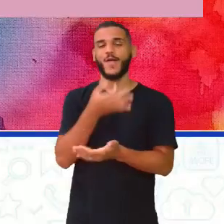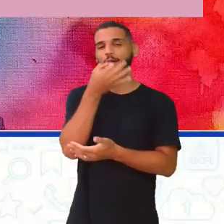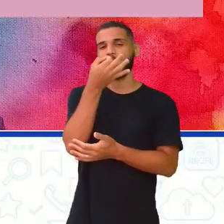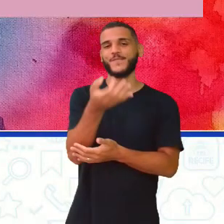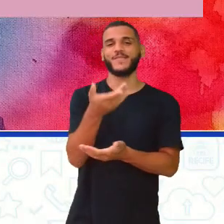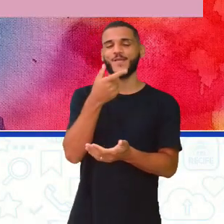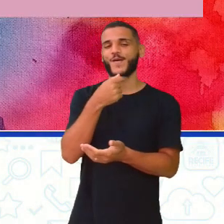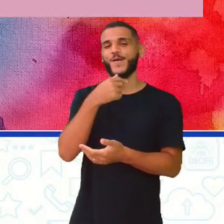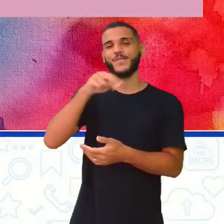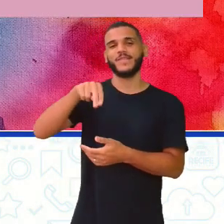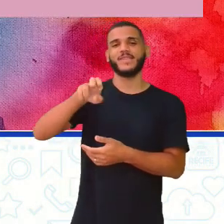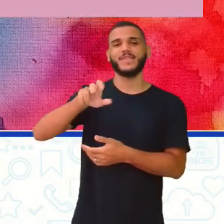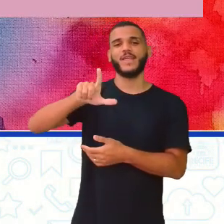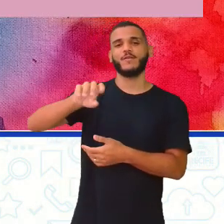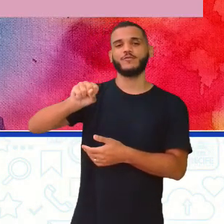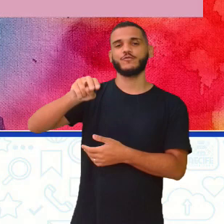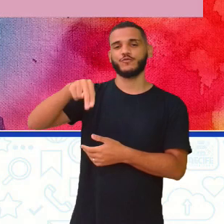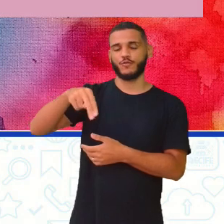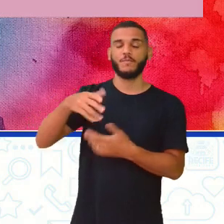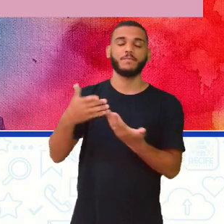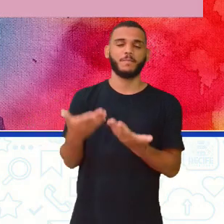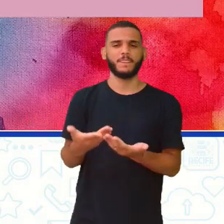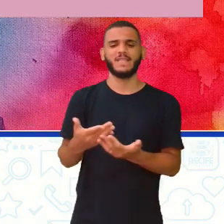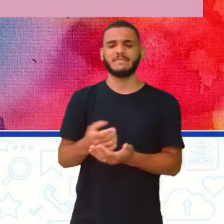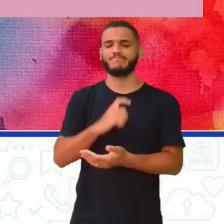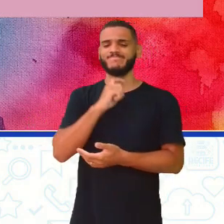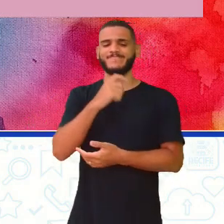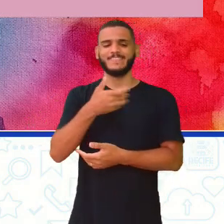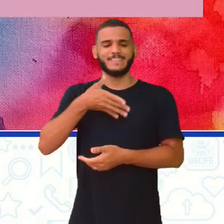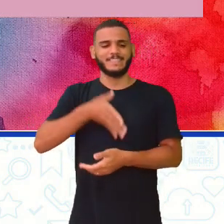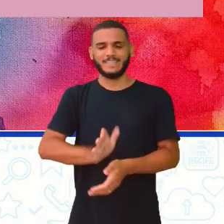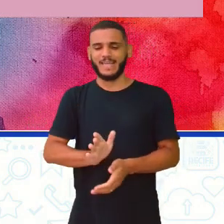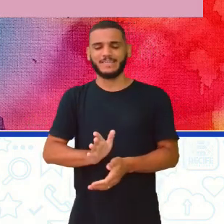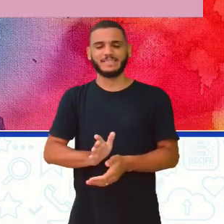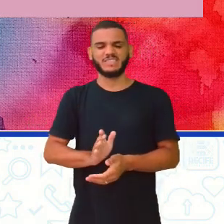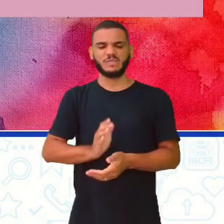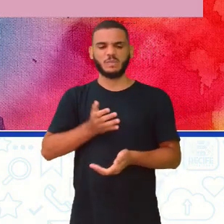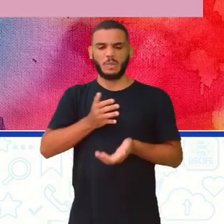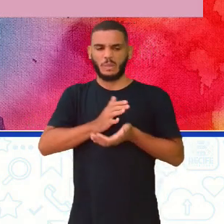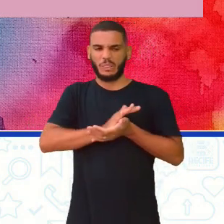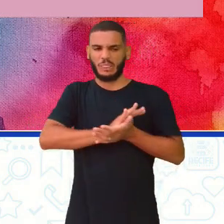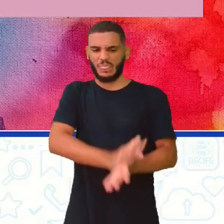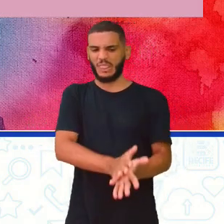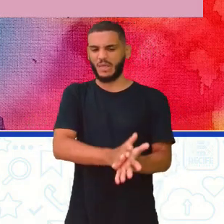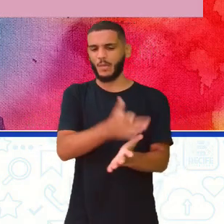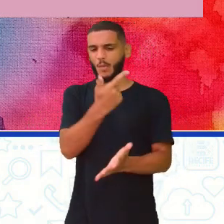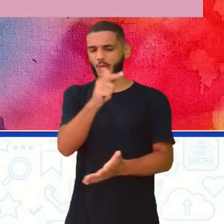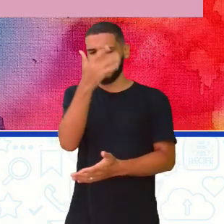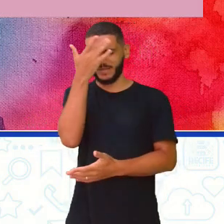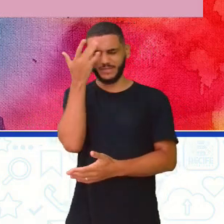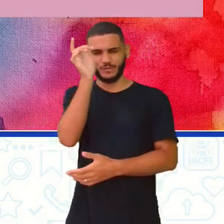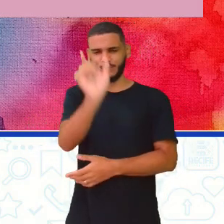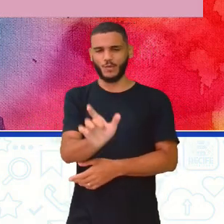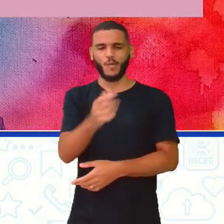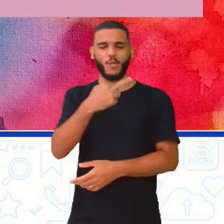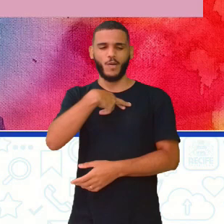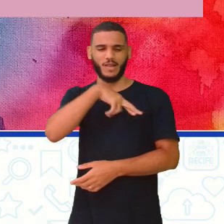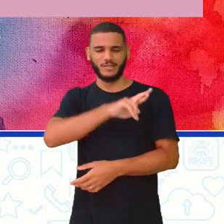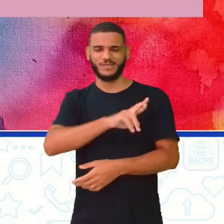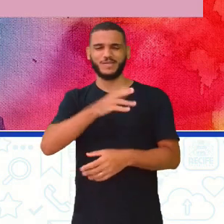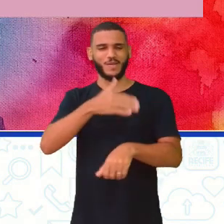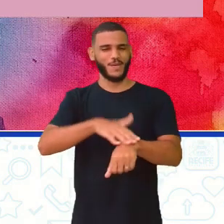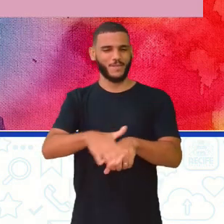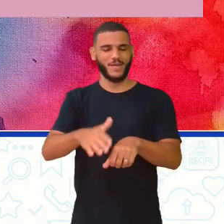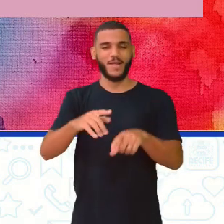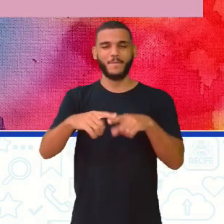de Nelson Mandela. Ó. Ninguém nasce odiando outra pessoa pela cor de sua pele, por sua origem ou ainda por sua religião.